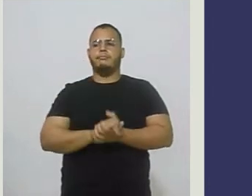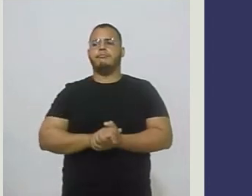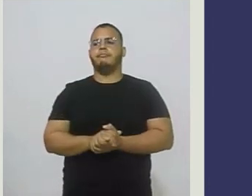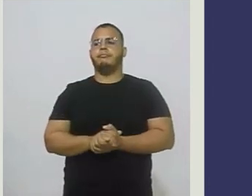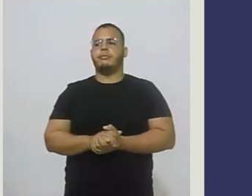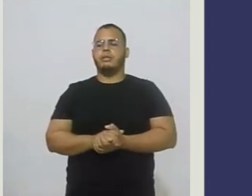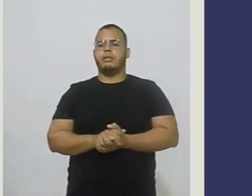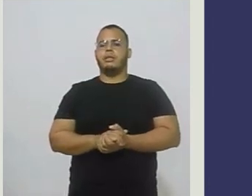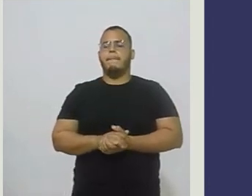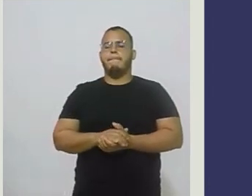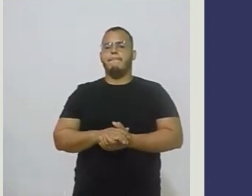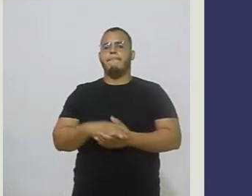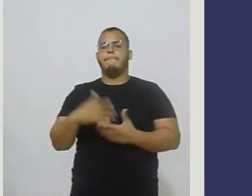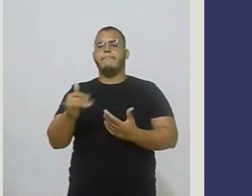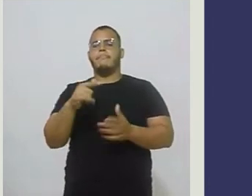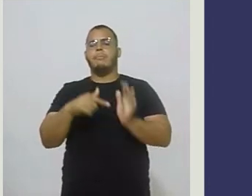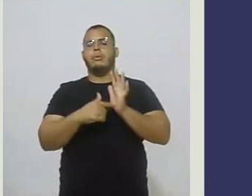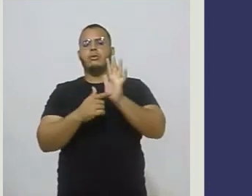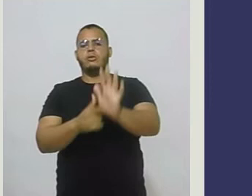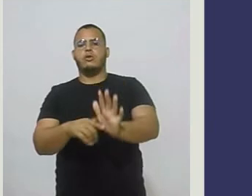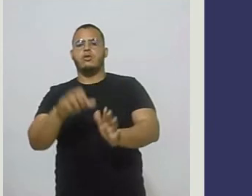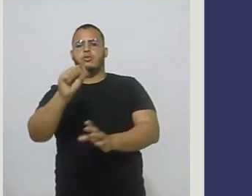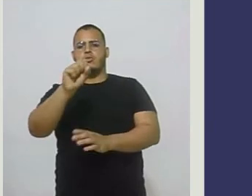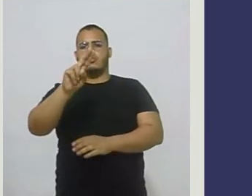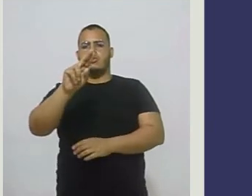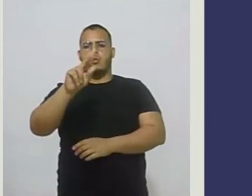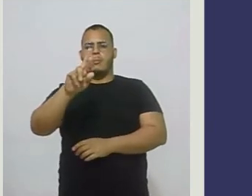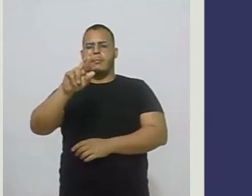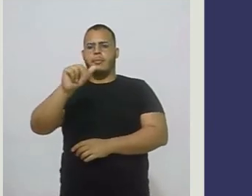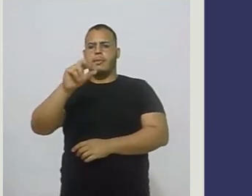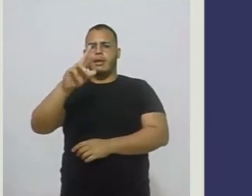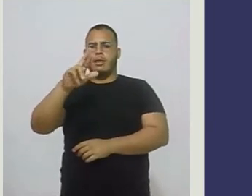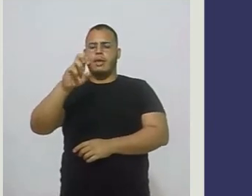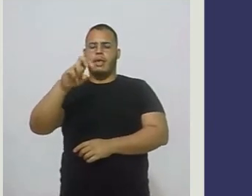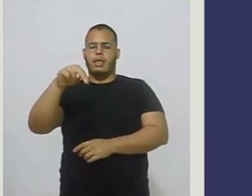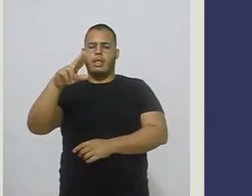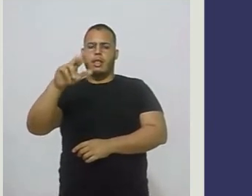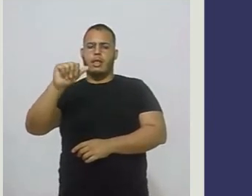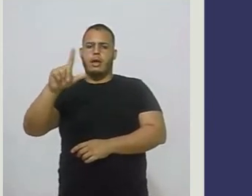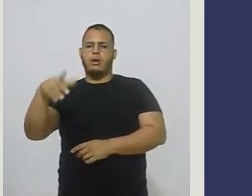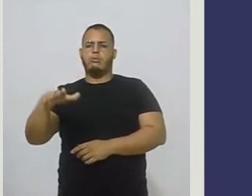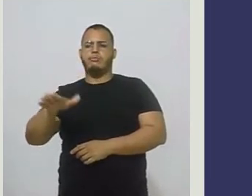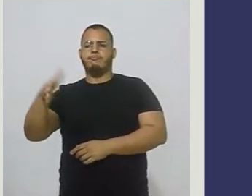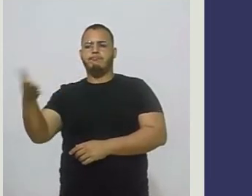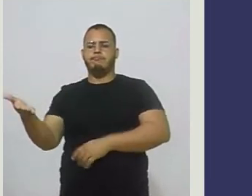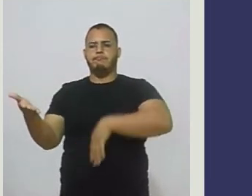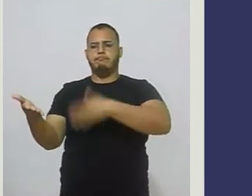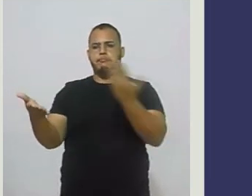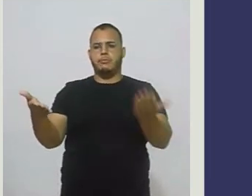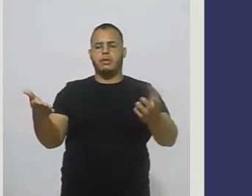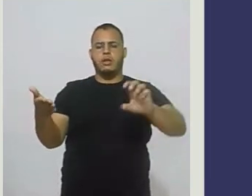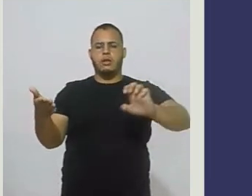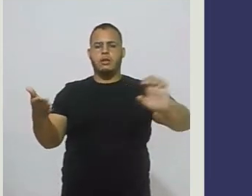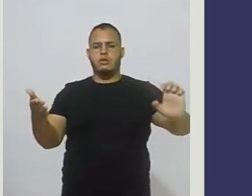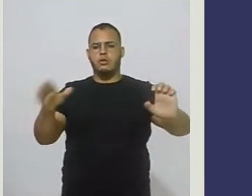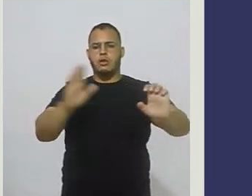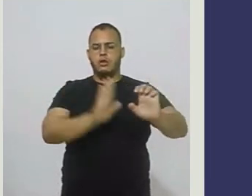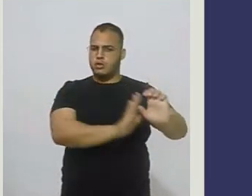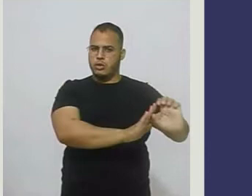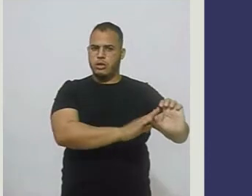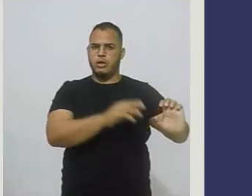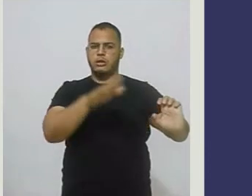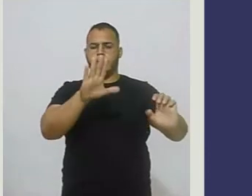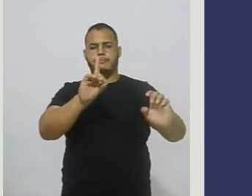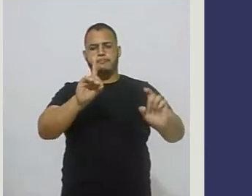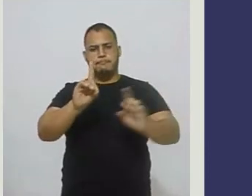A gente vai chamar de glândula suprarrenal direita e suprarrenal esquerda, certo? São duas, então são